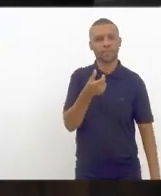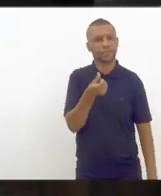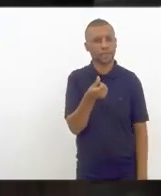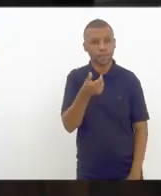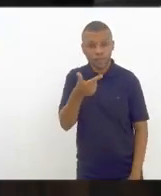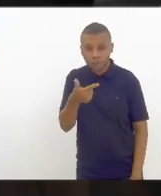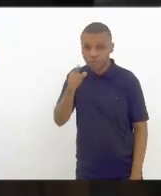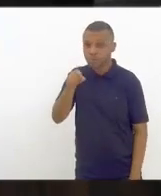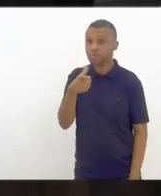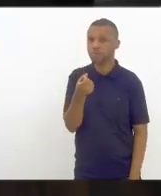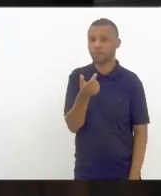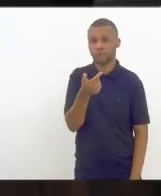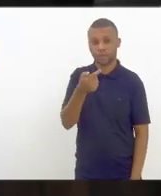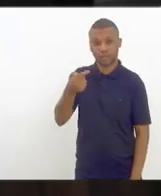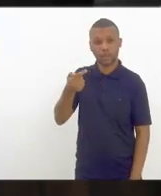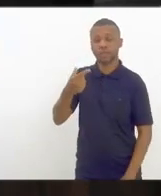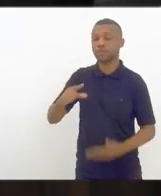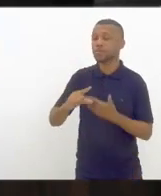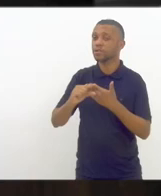276217,